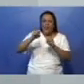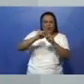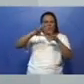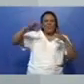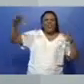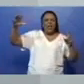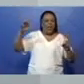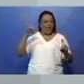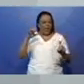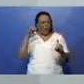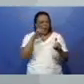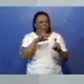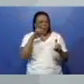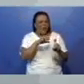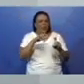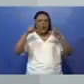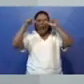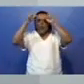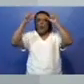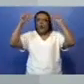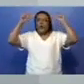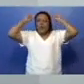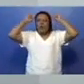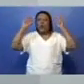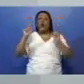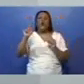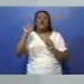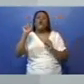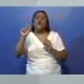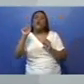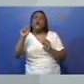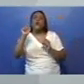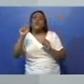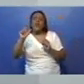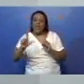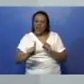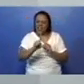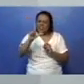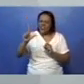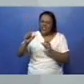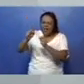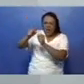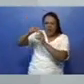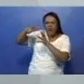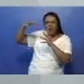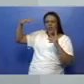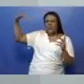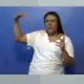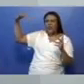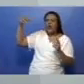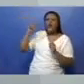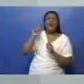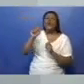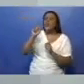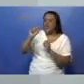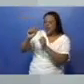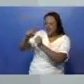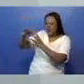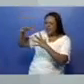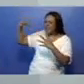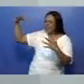é literatura fantástica? Vamos lembrar? Literatura fantástico, algo que é fantástico é algo que é